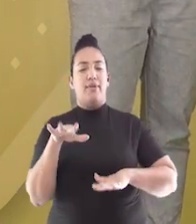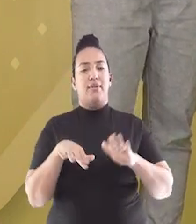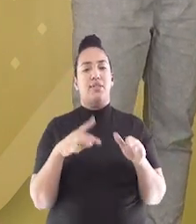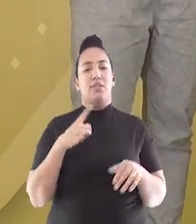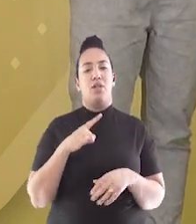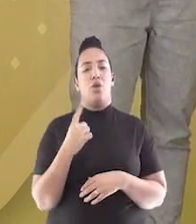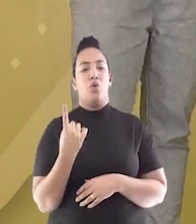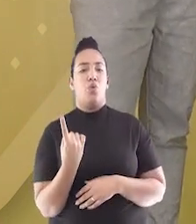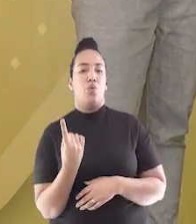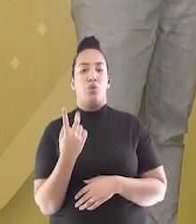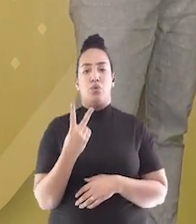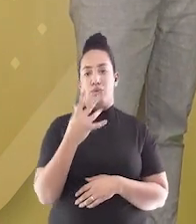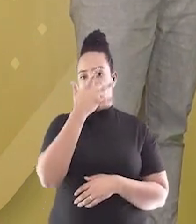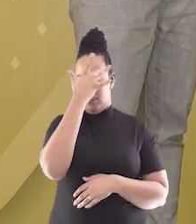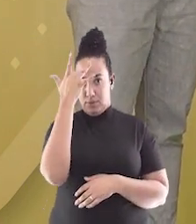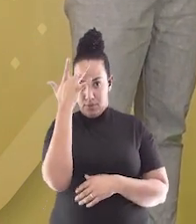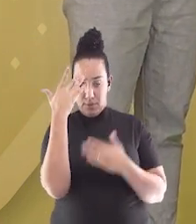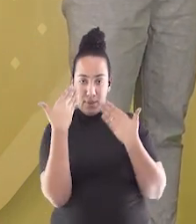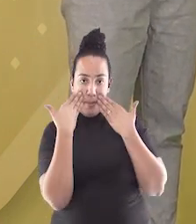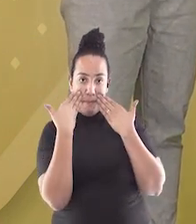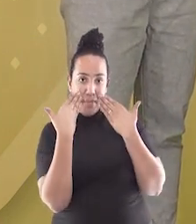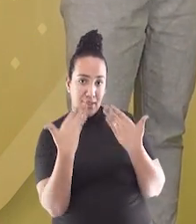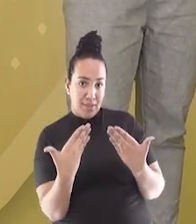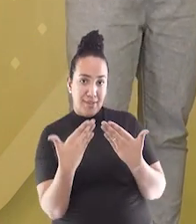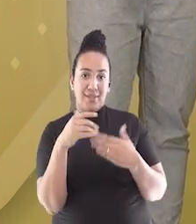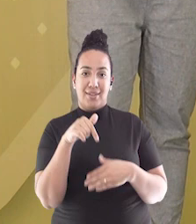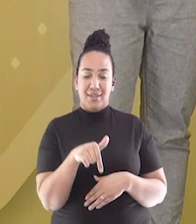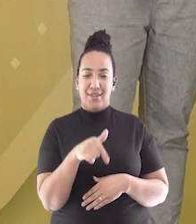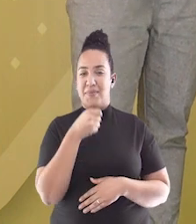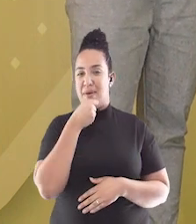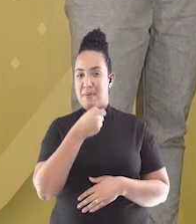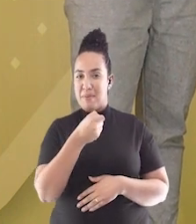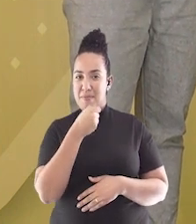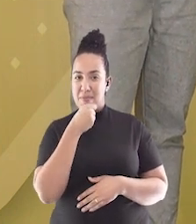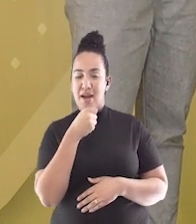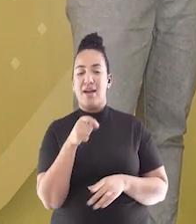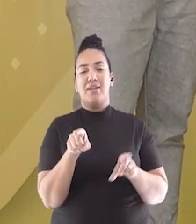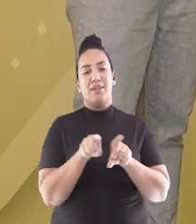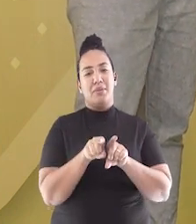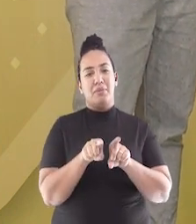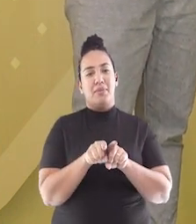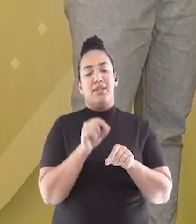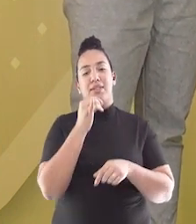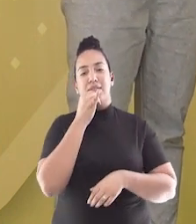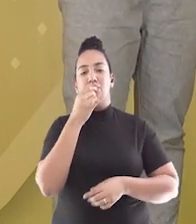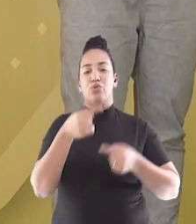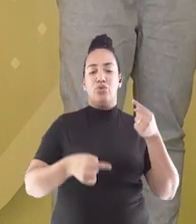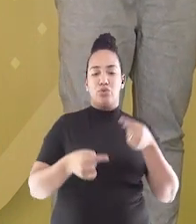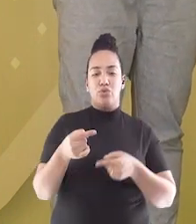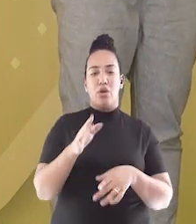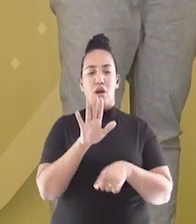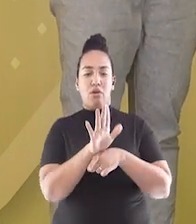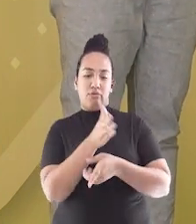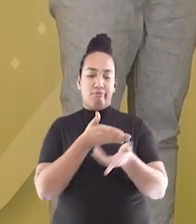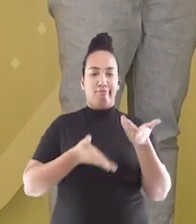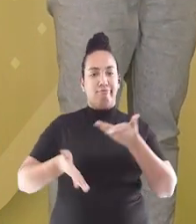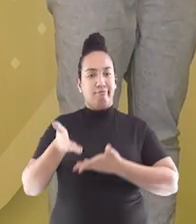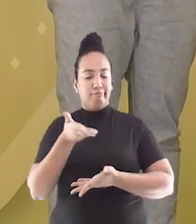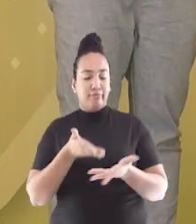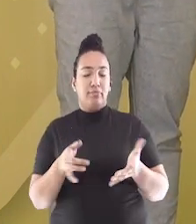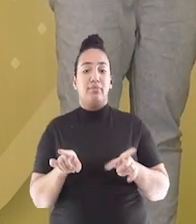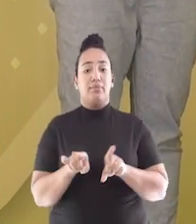os apresentadores do programa, responsáveis por apresentar o tema e também guiar as discussões. Muitos